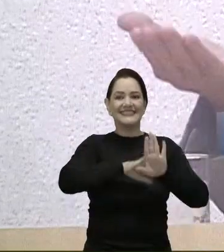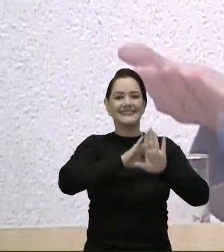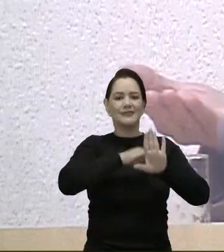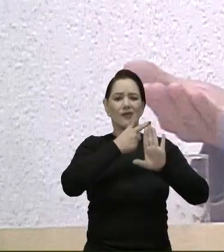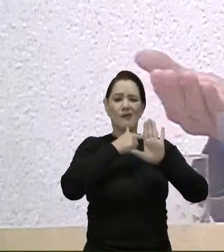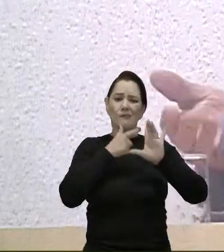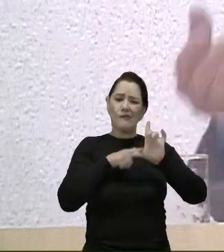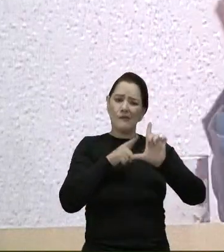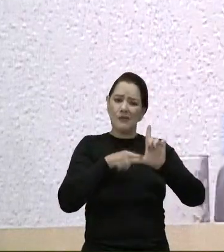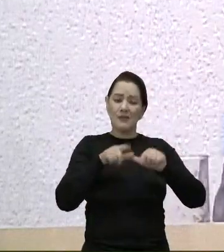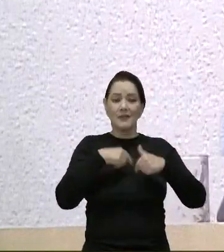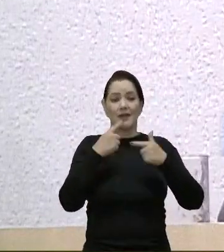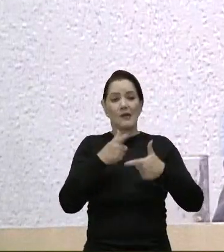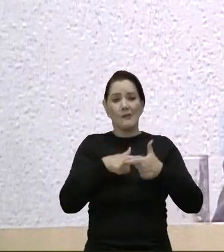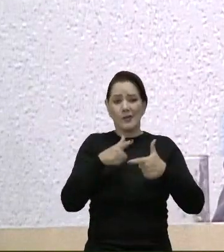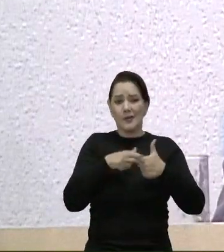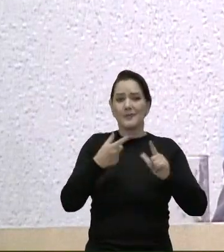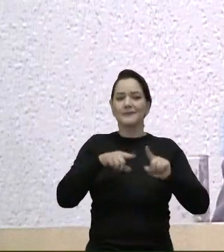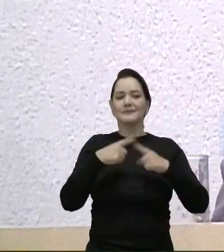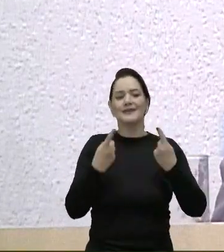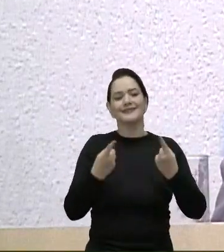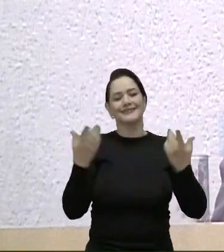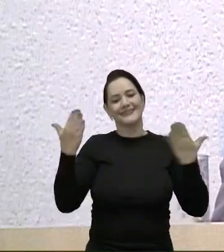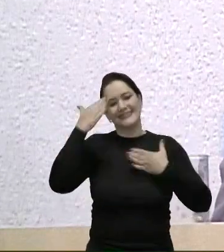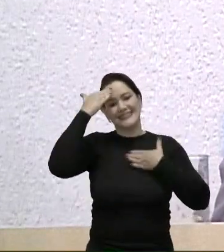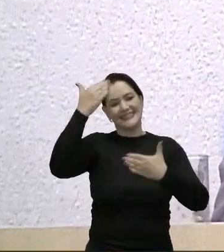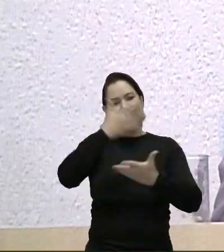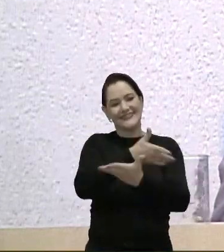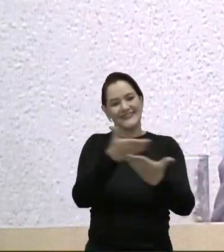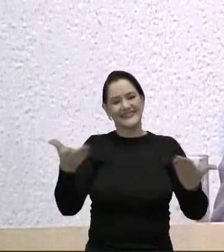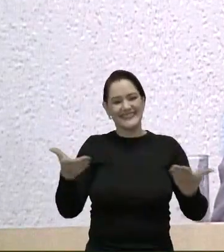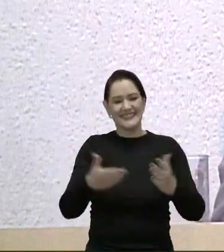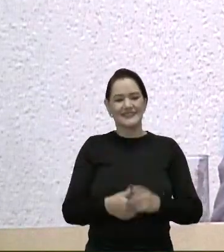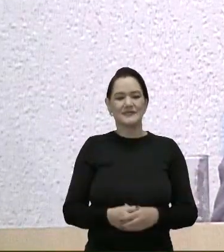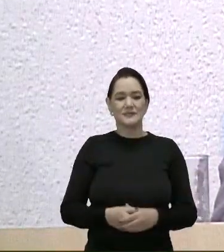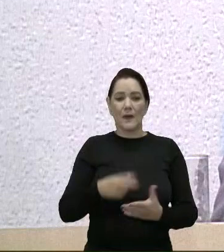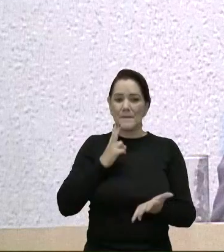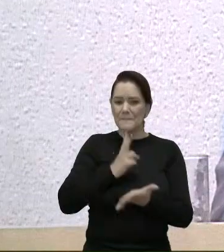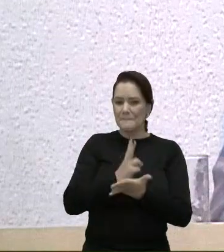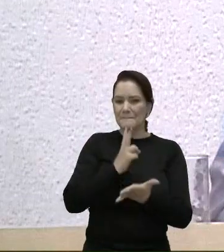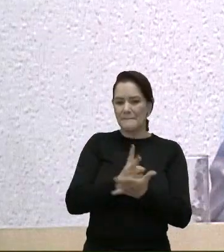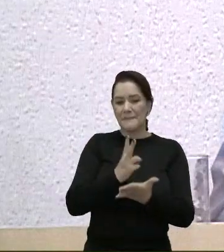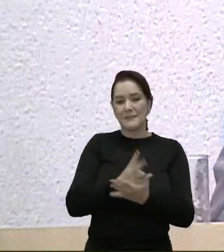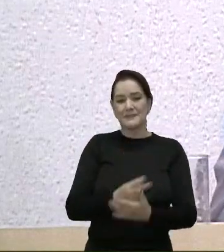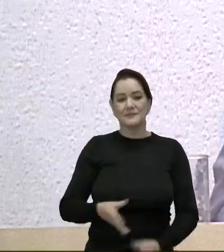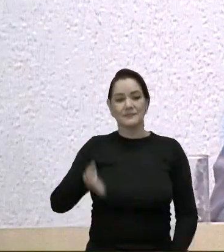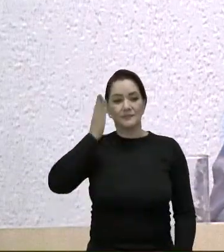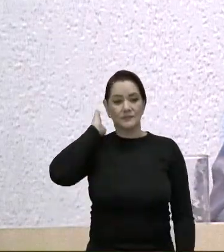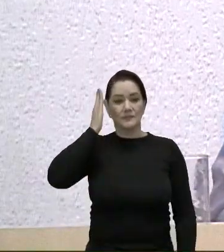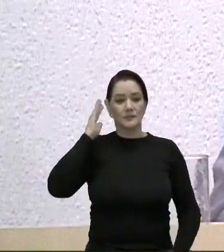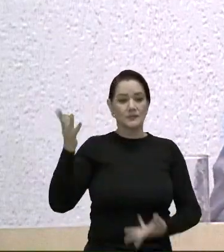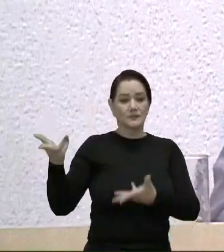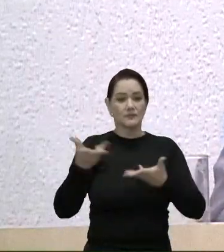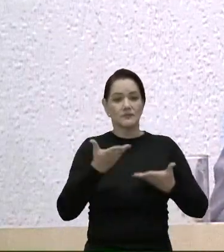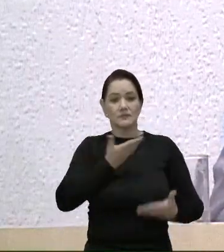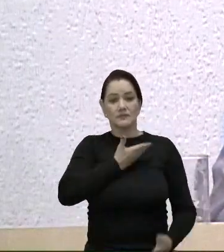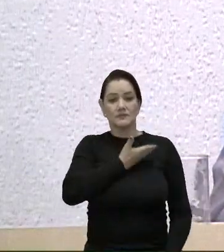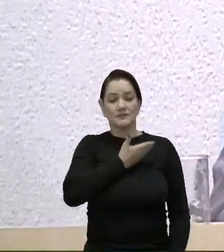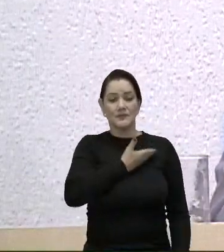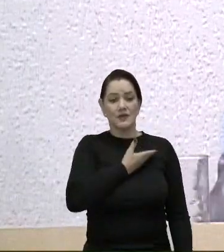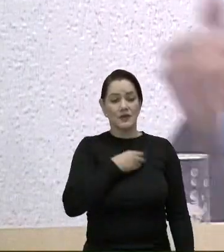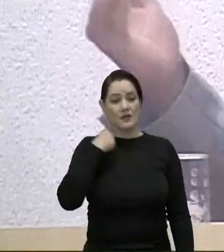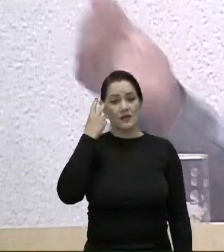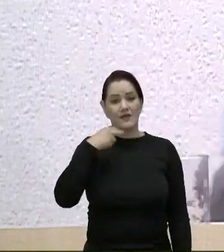melhor maneira. Então eu só quero agradecer a todos vocês por vocês existirem na cidade de Taubaté. Quero convidar o meu amigo, o vereador